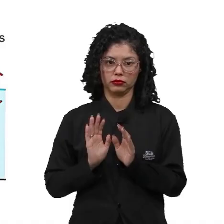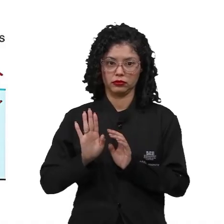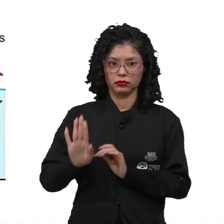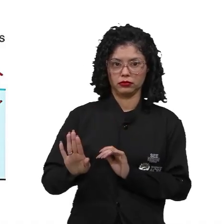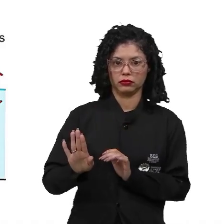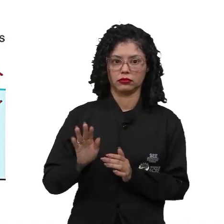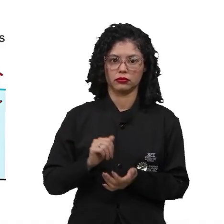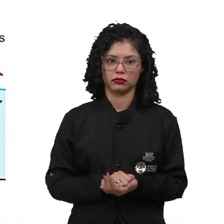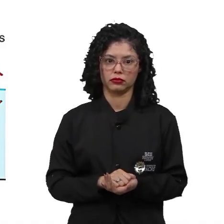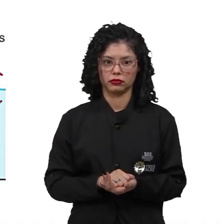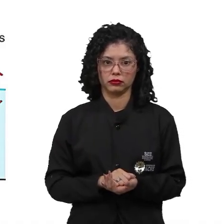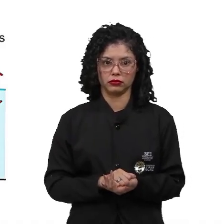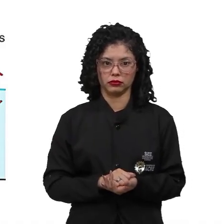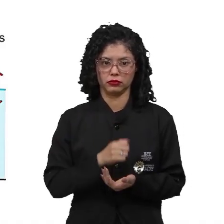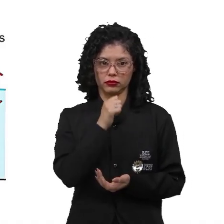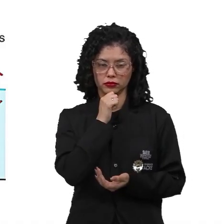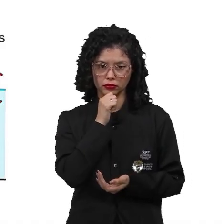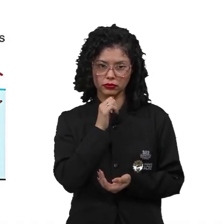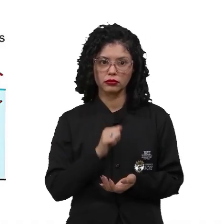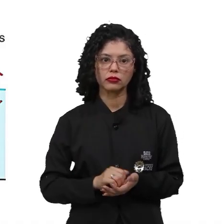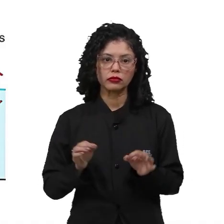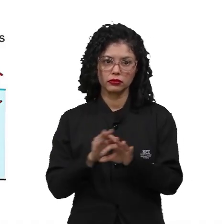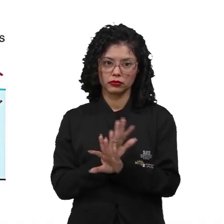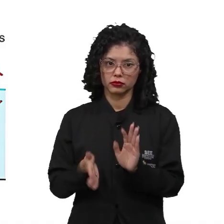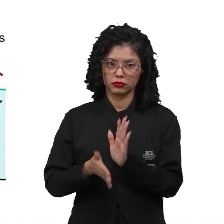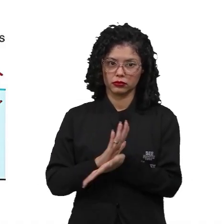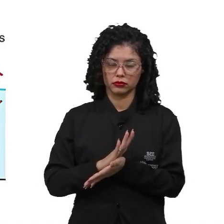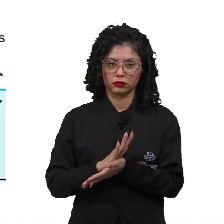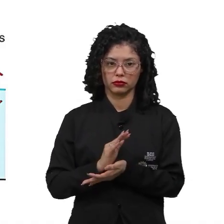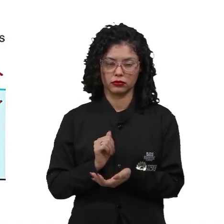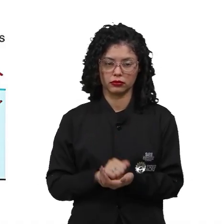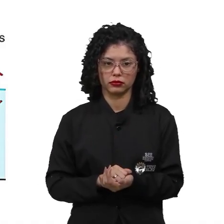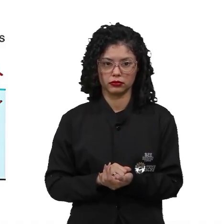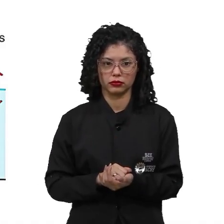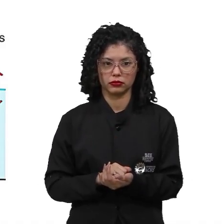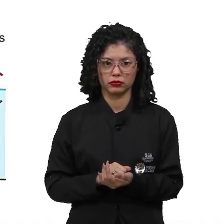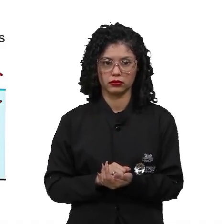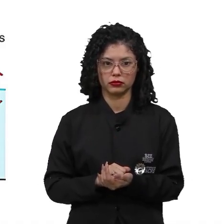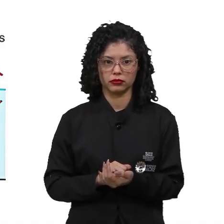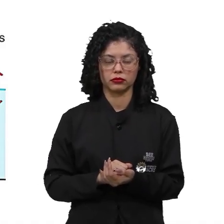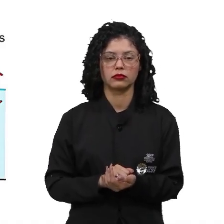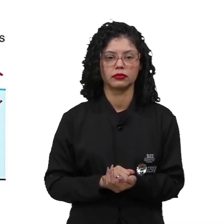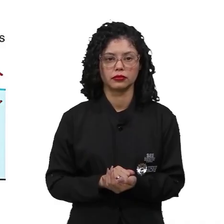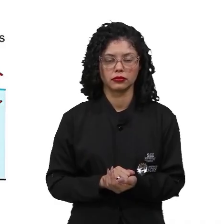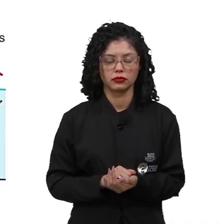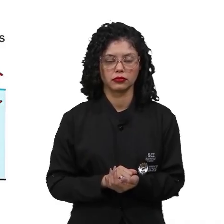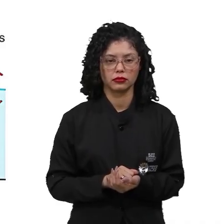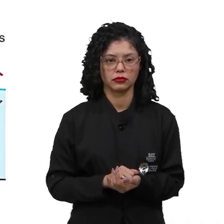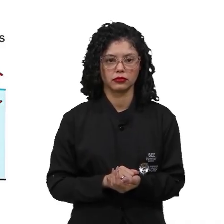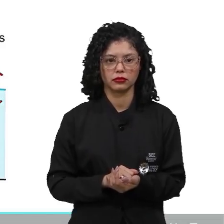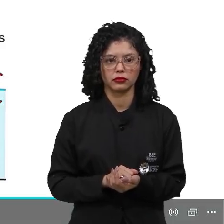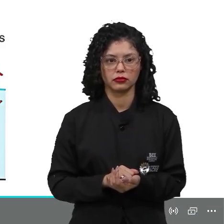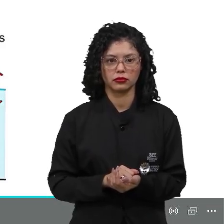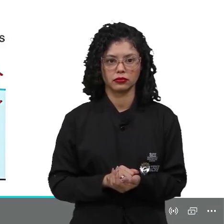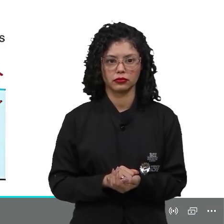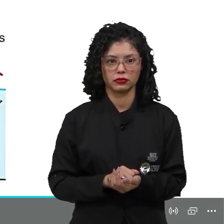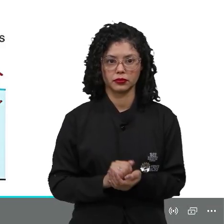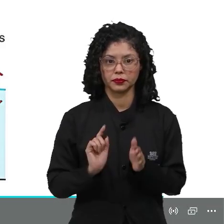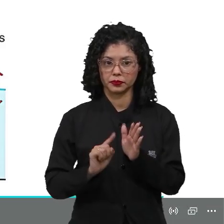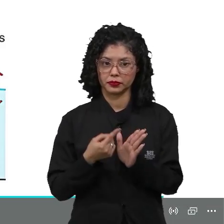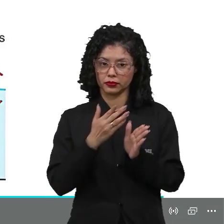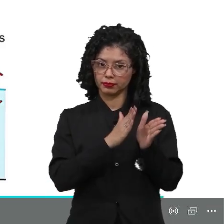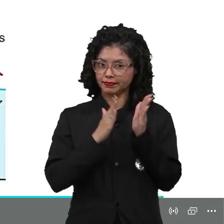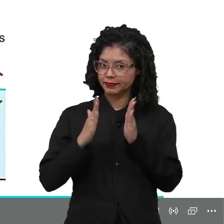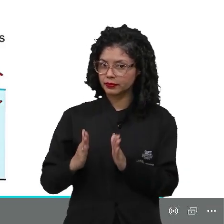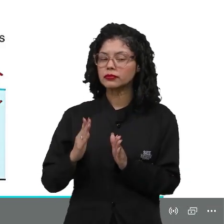ali sendo efetores, né, para destruir ali os antígenos. Então, a gente vai ter essa primeira